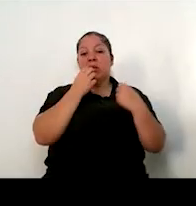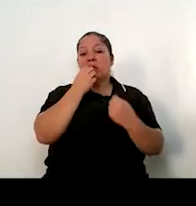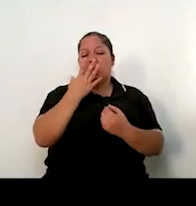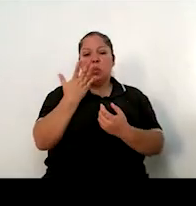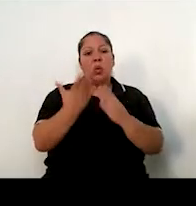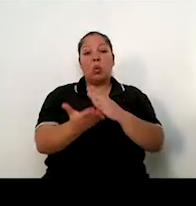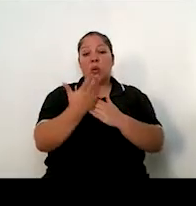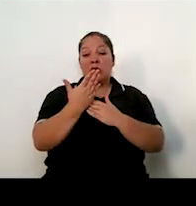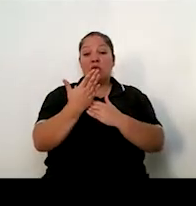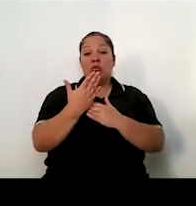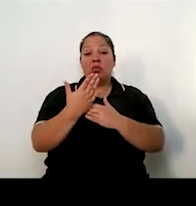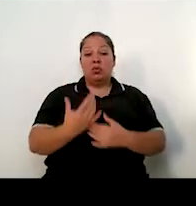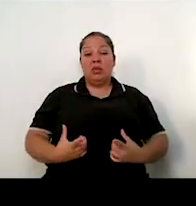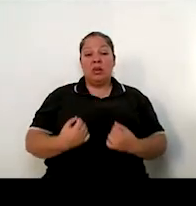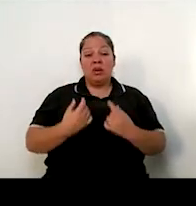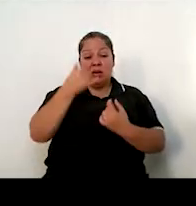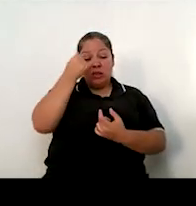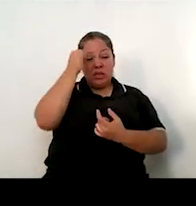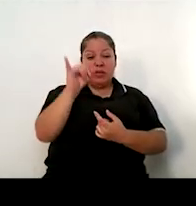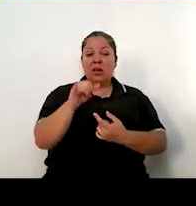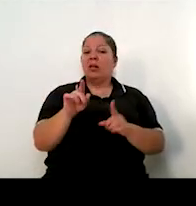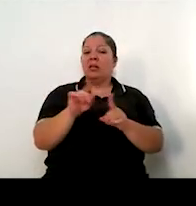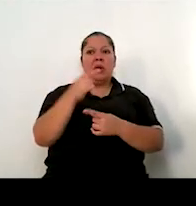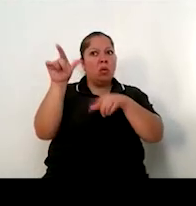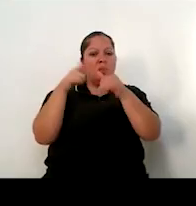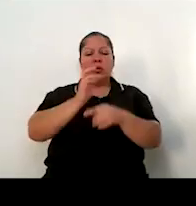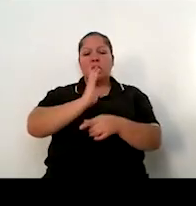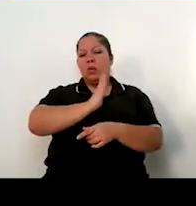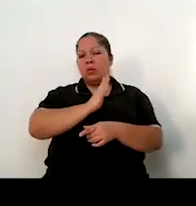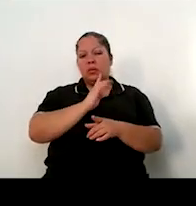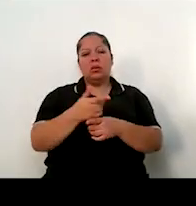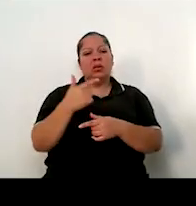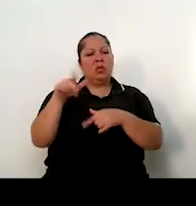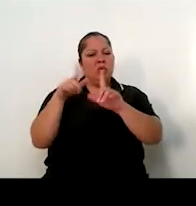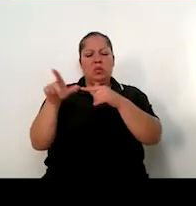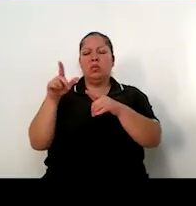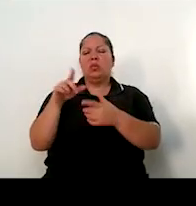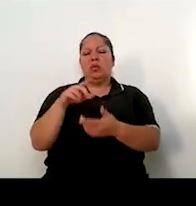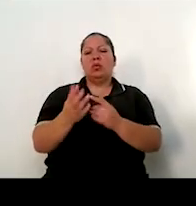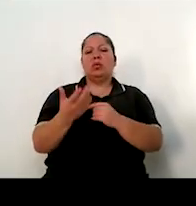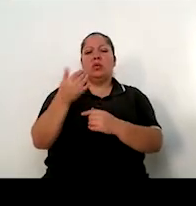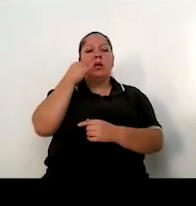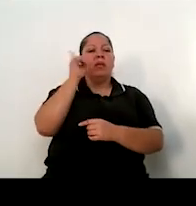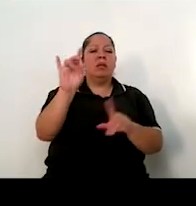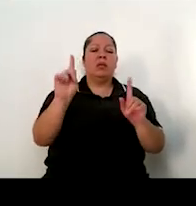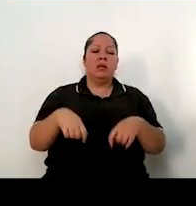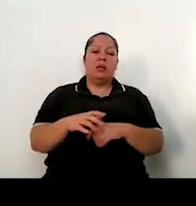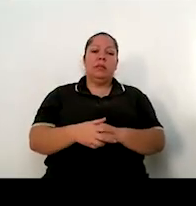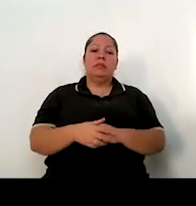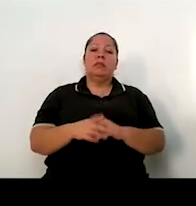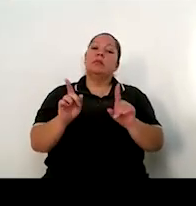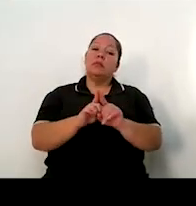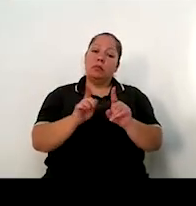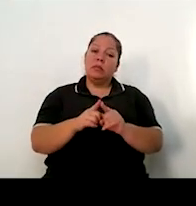neurológicas, cardiovasculares, endocrinológicas, tá? E a avaliação médica periódica também é muito importante, tá? Porque o